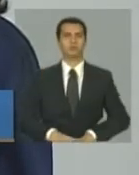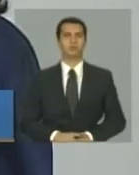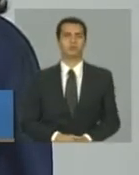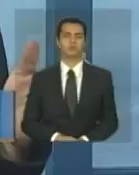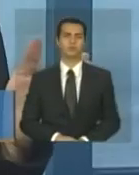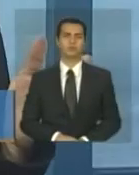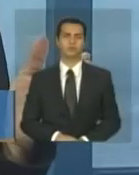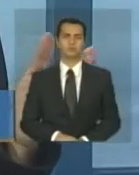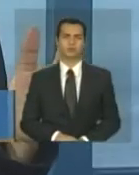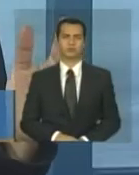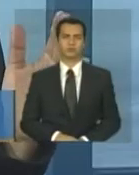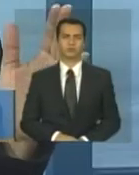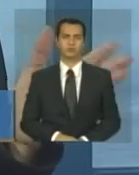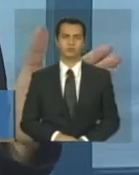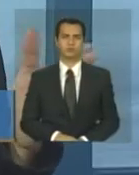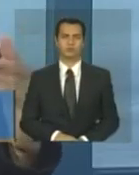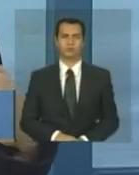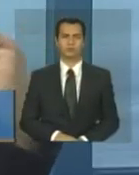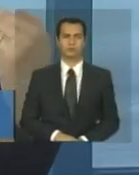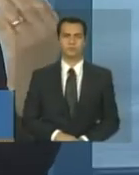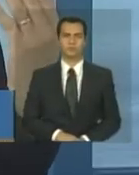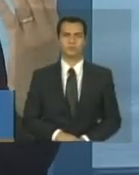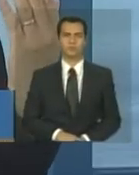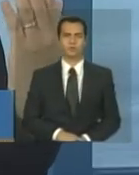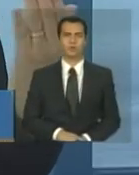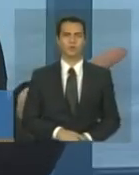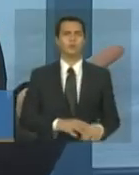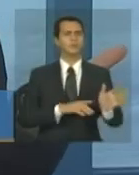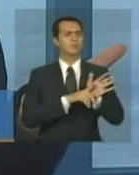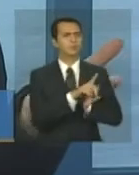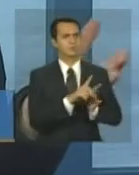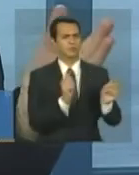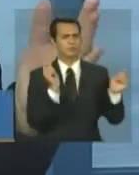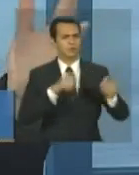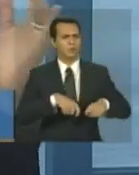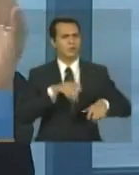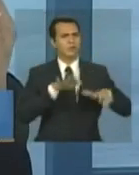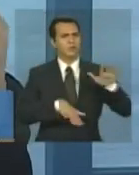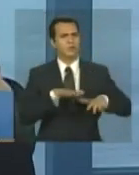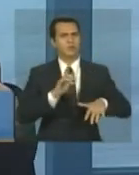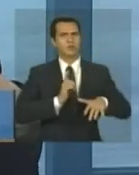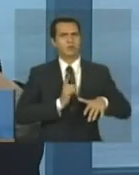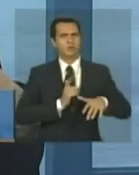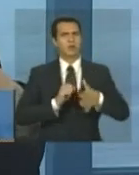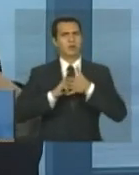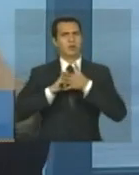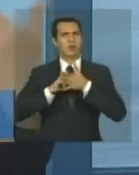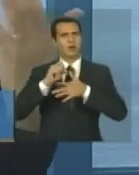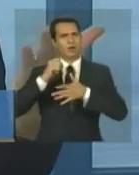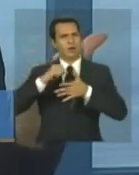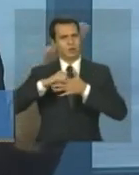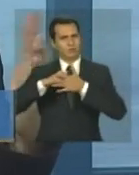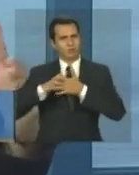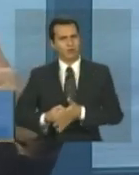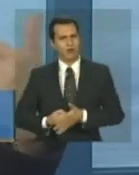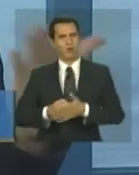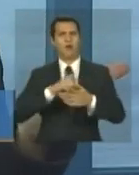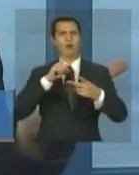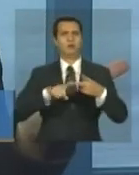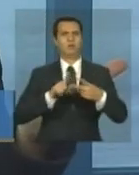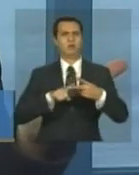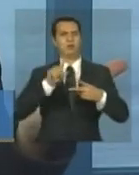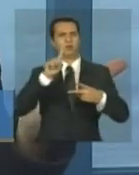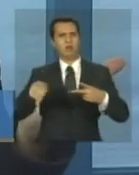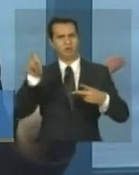há há há situações em que pode acontecer primeiro o cancelamento depois vem o bloqueio em caso